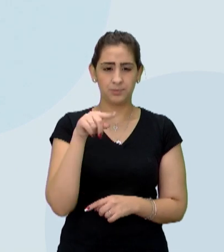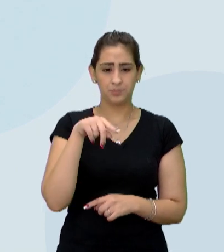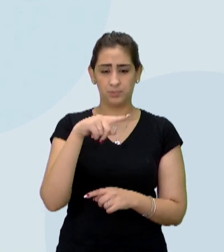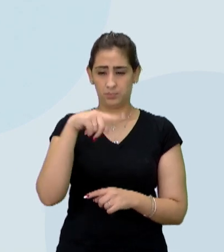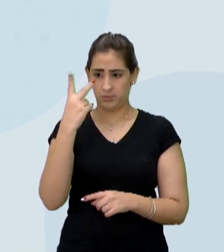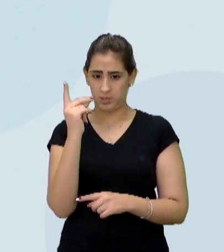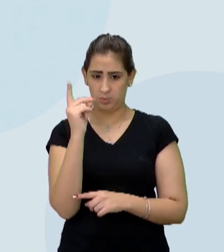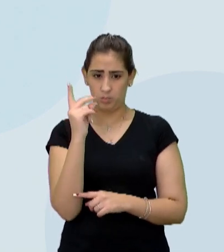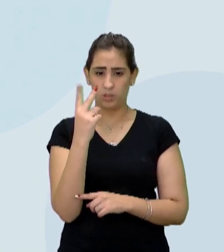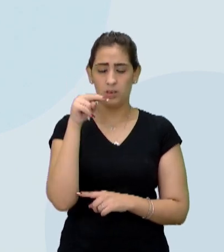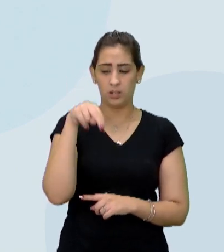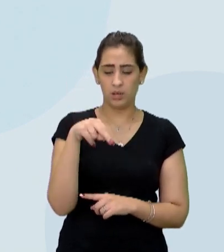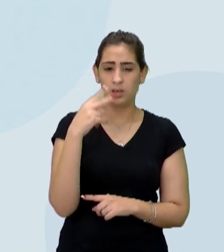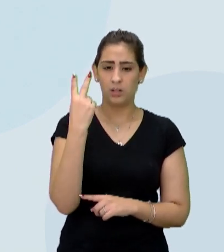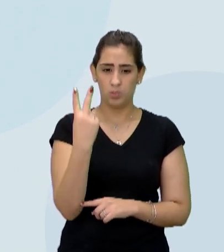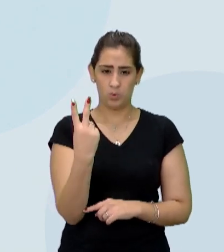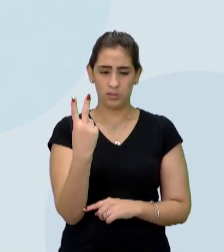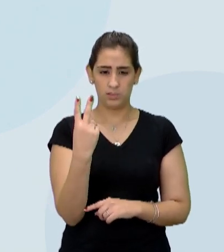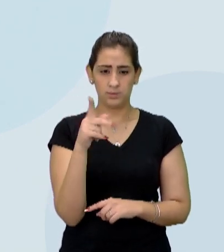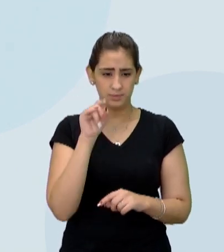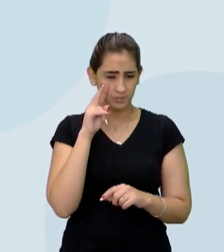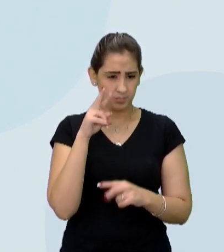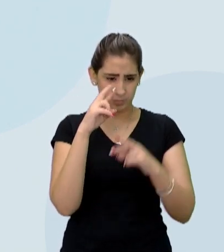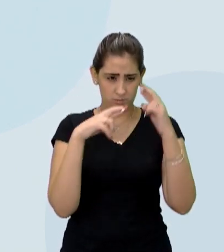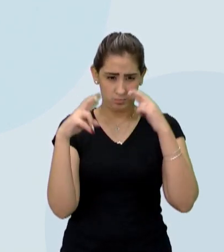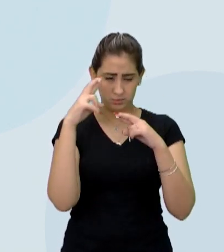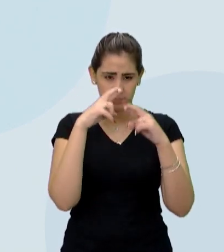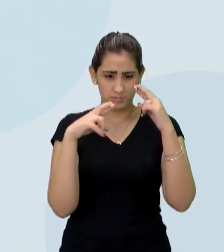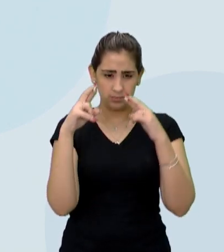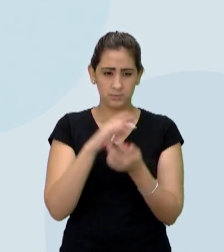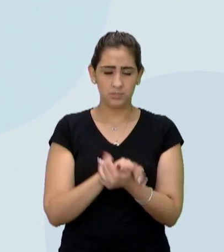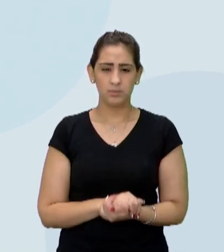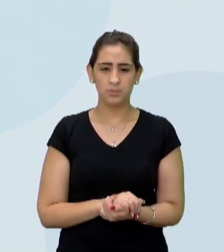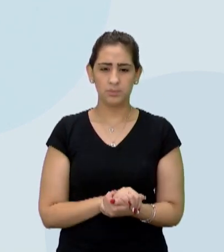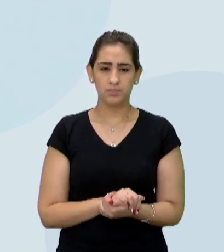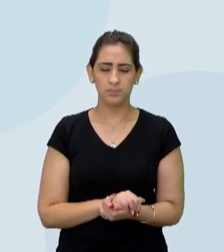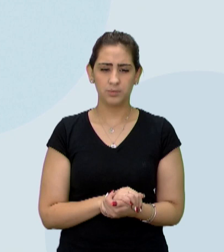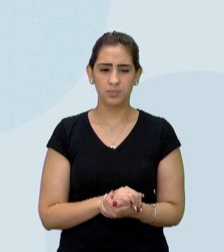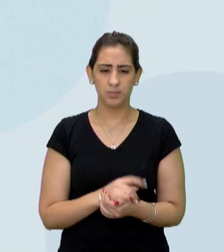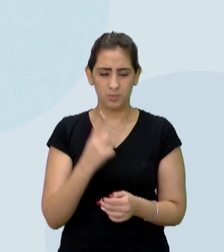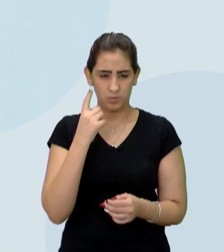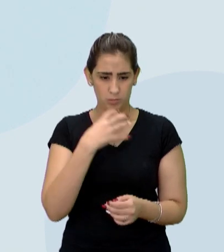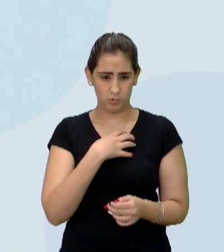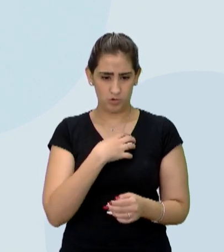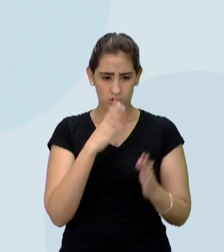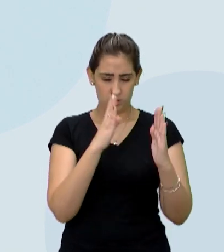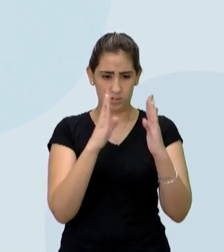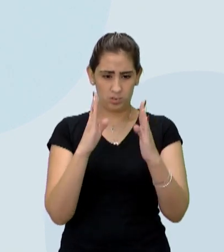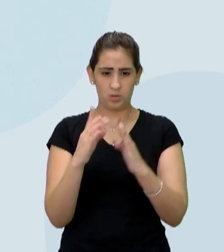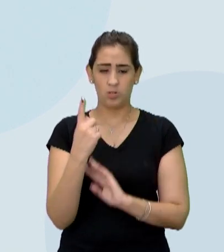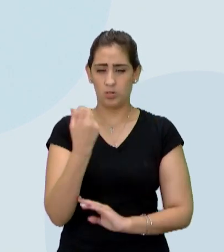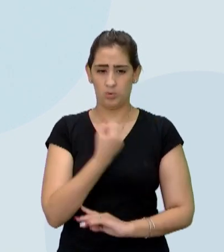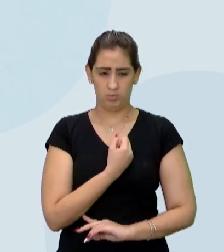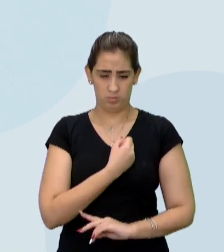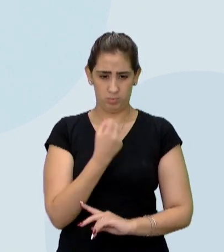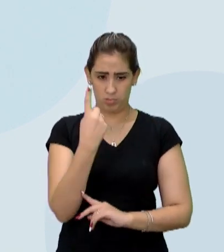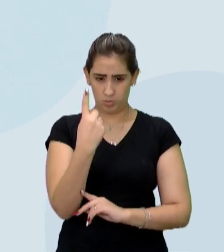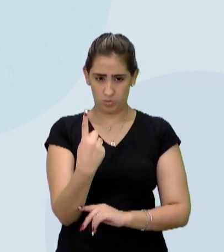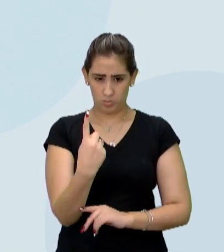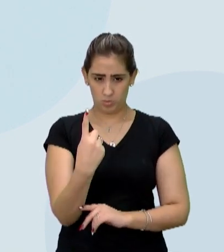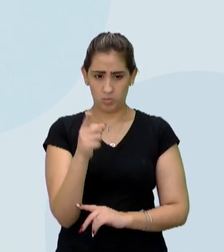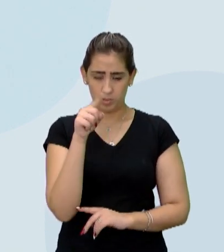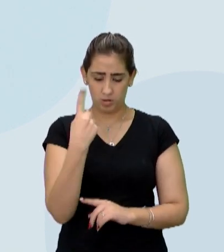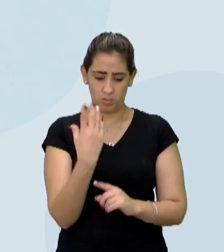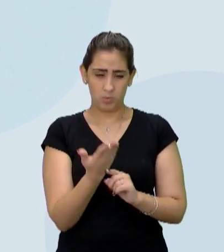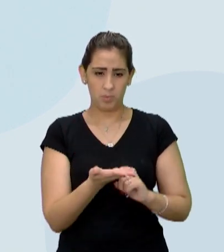figura é N2. Se nós observarmos aí a posição, ó, a posição 1 tem 1 de base,